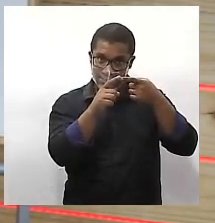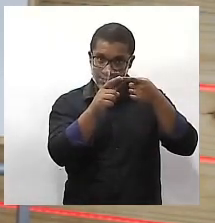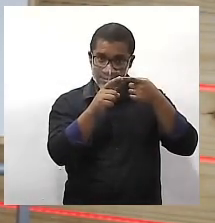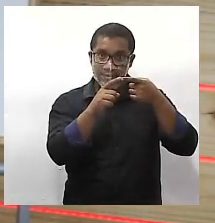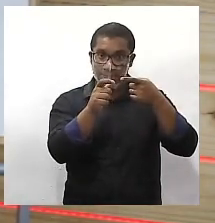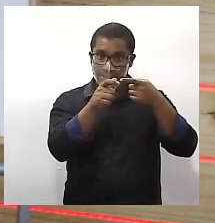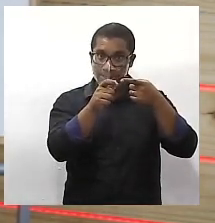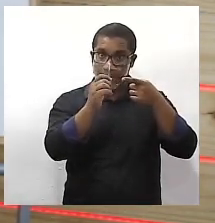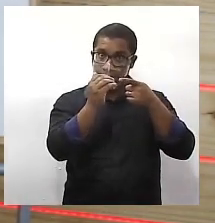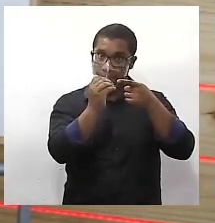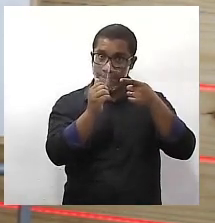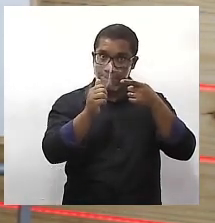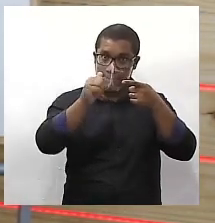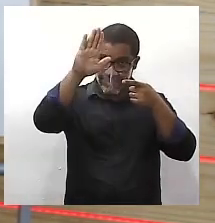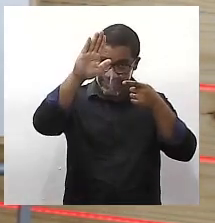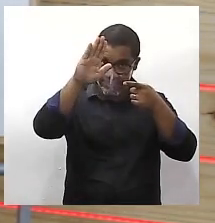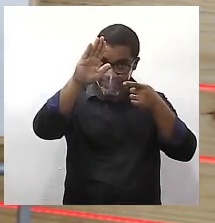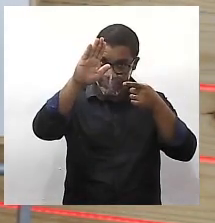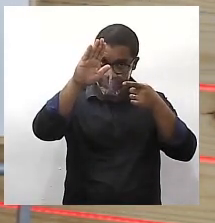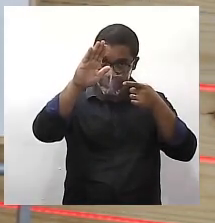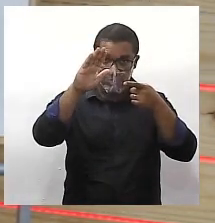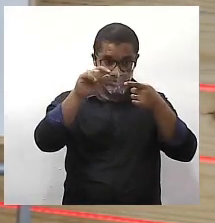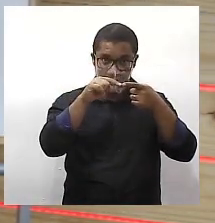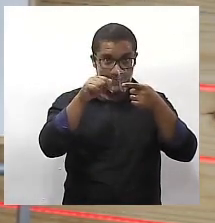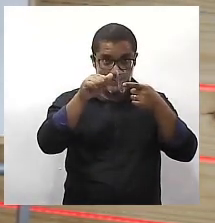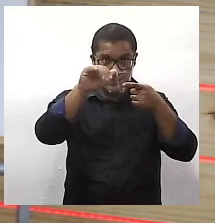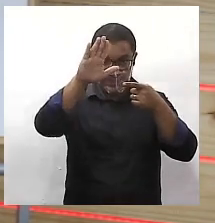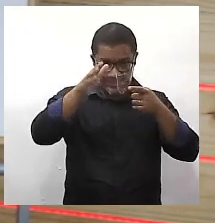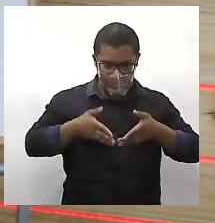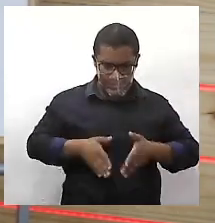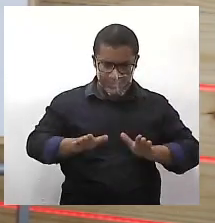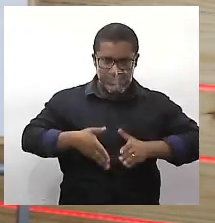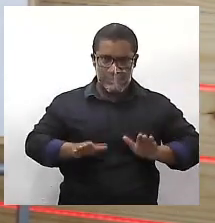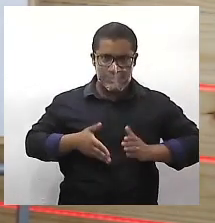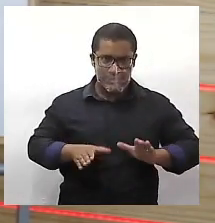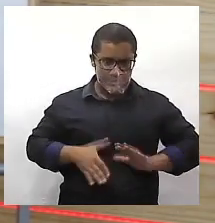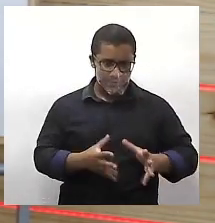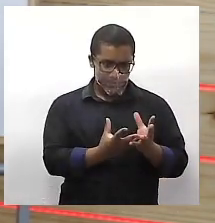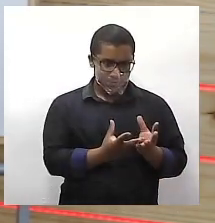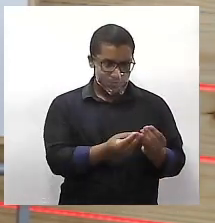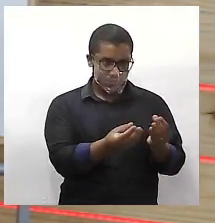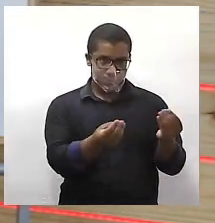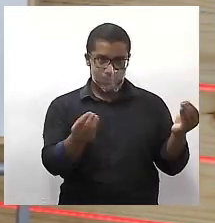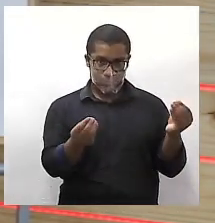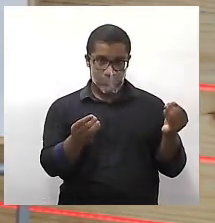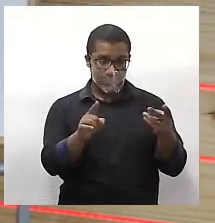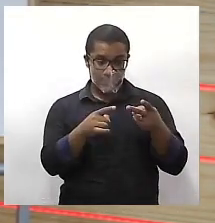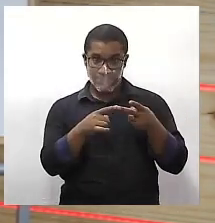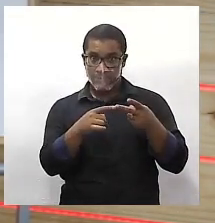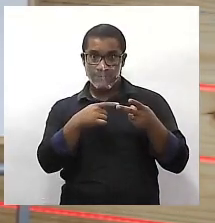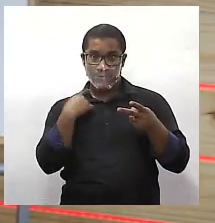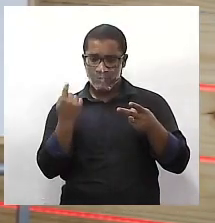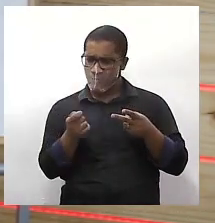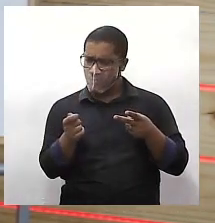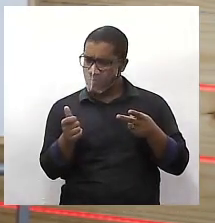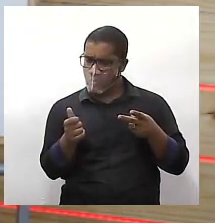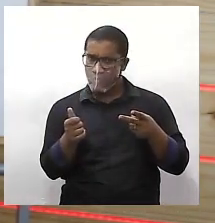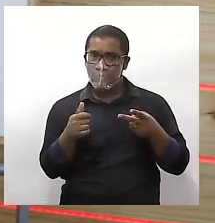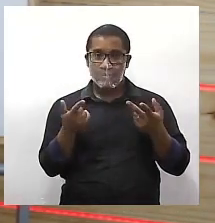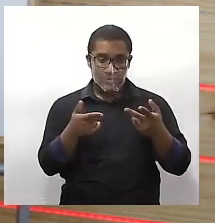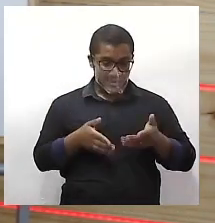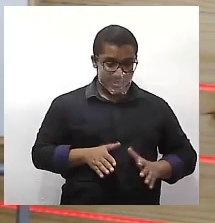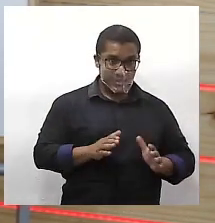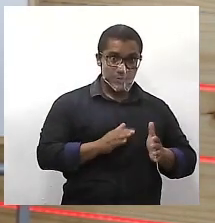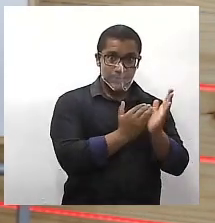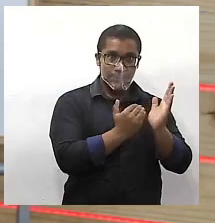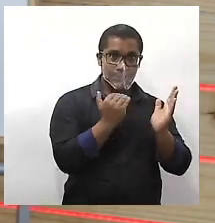é maior do que a mortalidade, menino, presta atenção em mim. Se a natalidade ela é maior do que a mortalidade, então significa que está nascendo